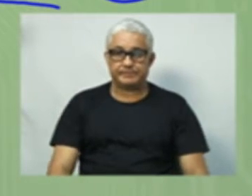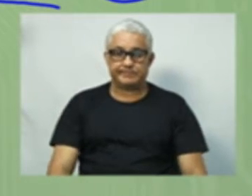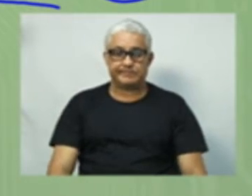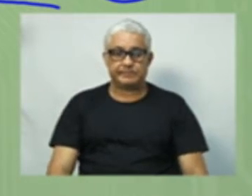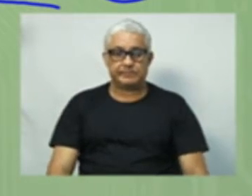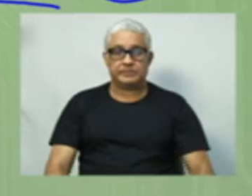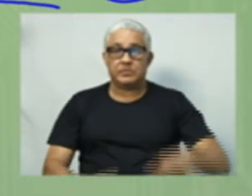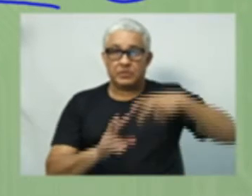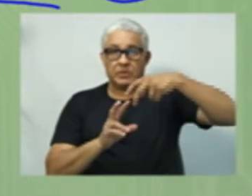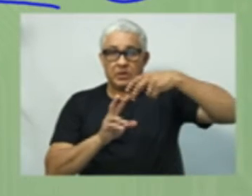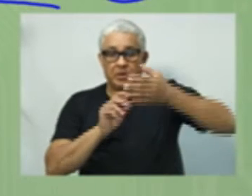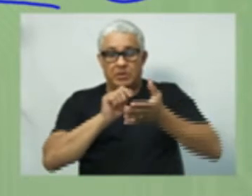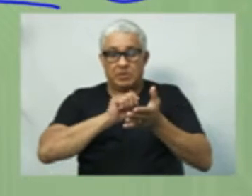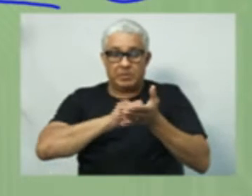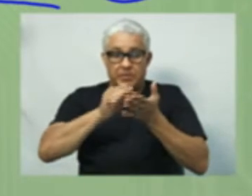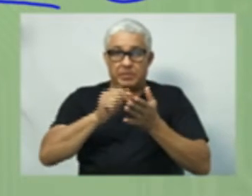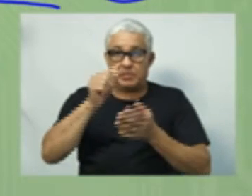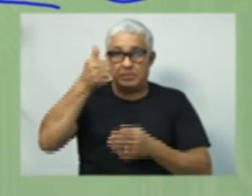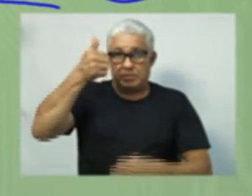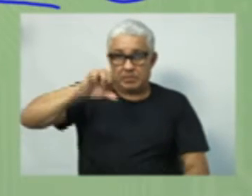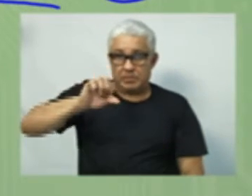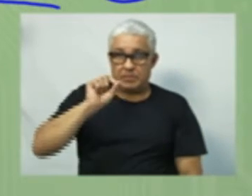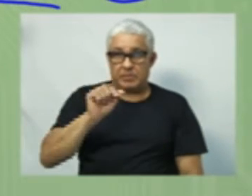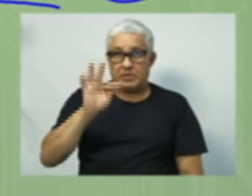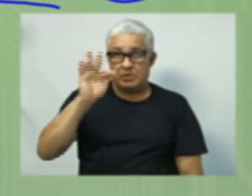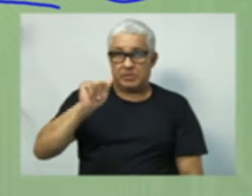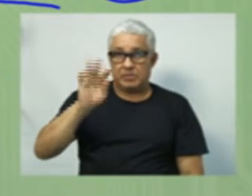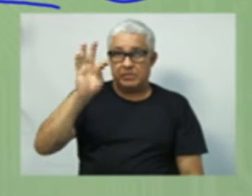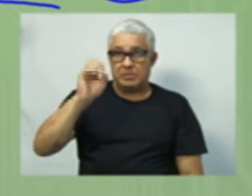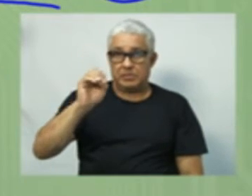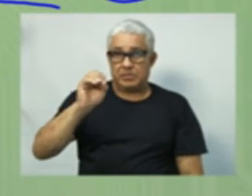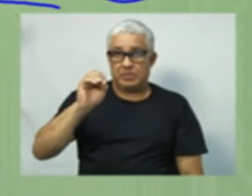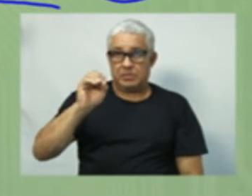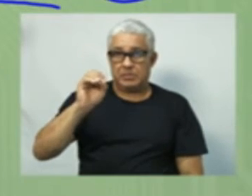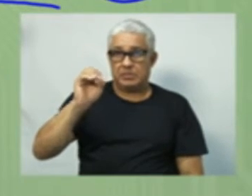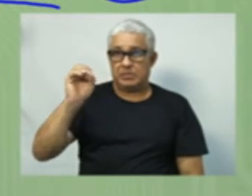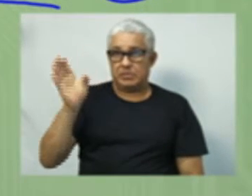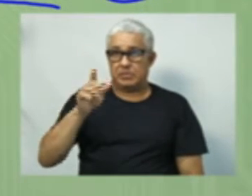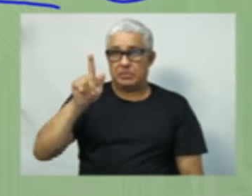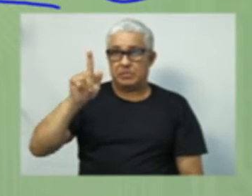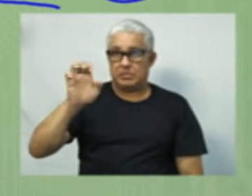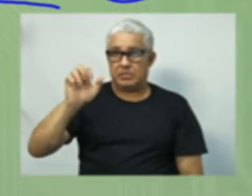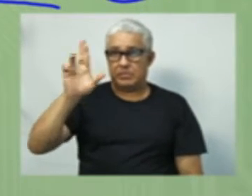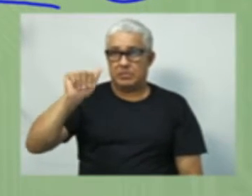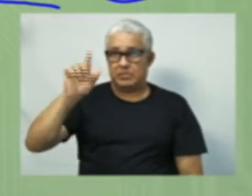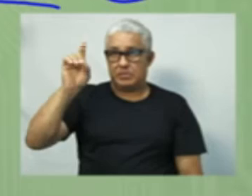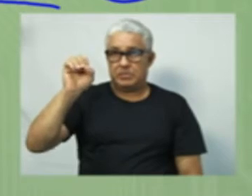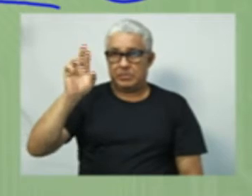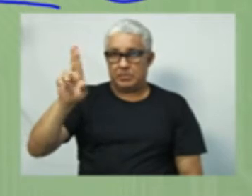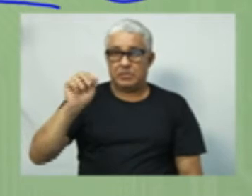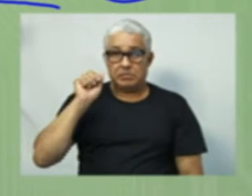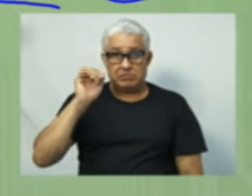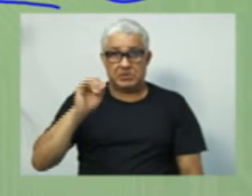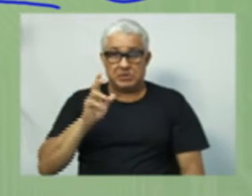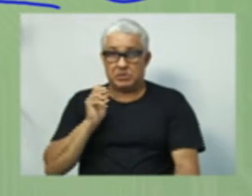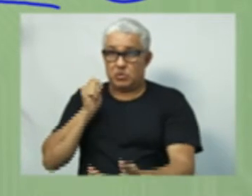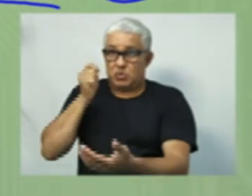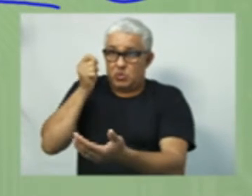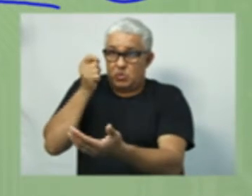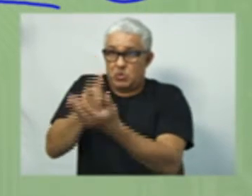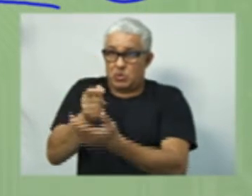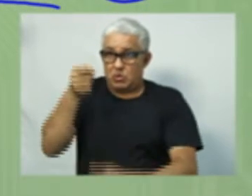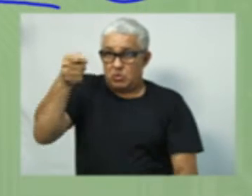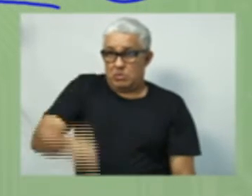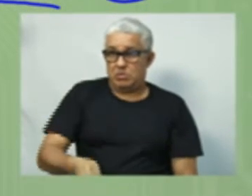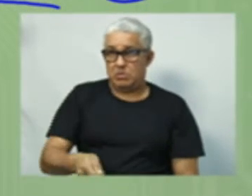falamos sobre o quê? Sobre o fato gerador. Então, se vai ser cobrado um tributo, tem